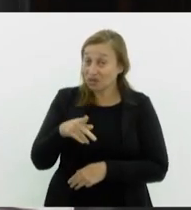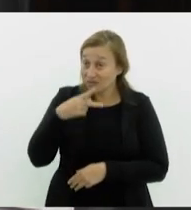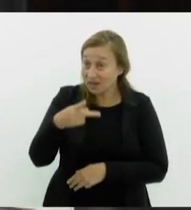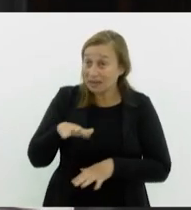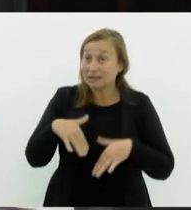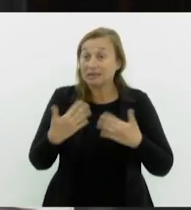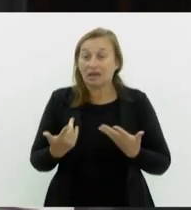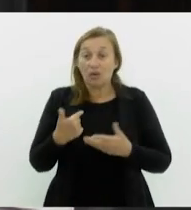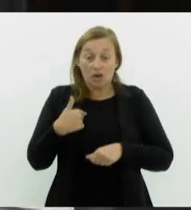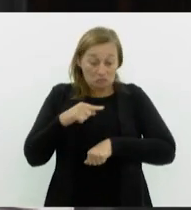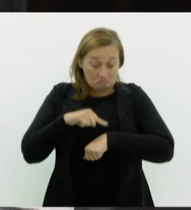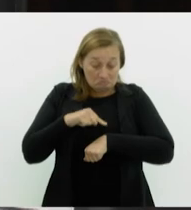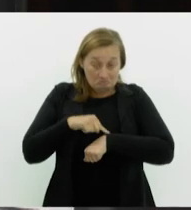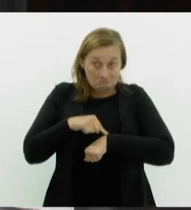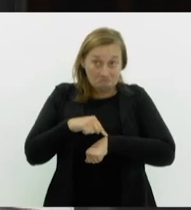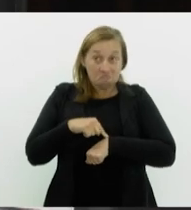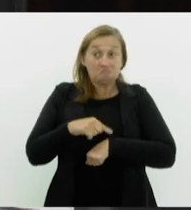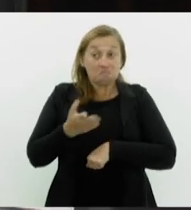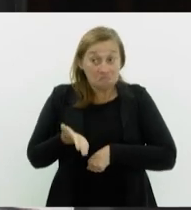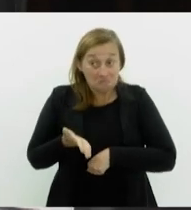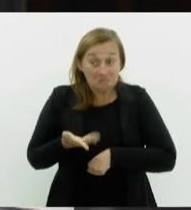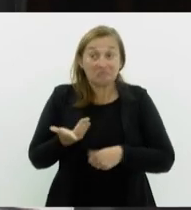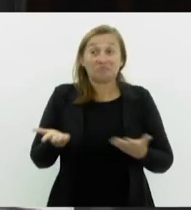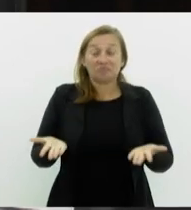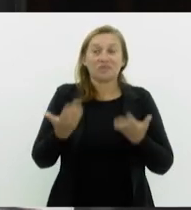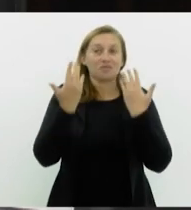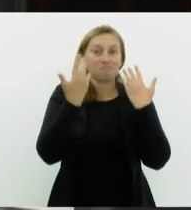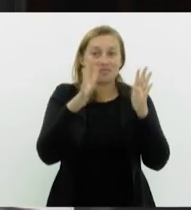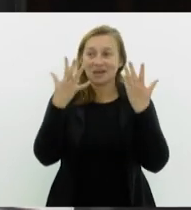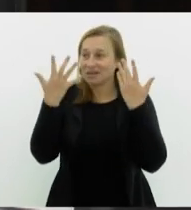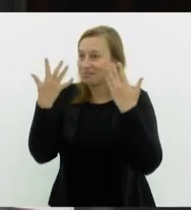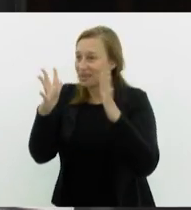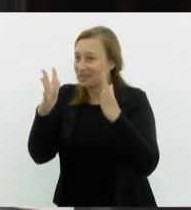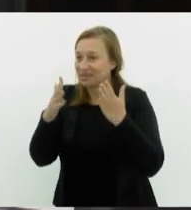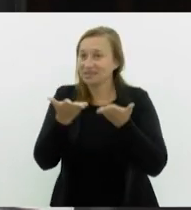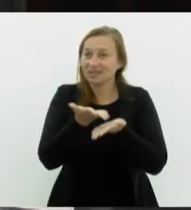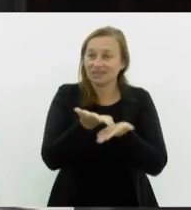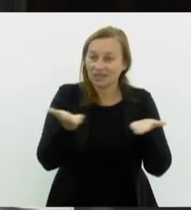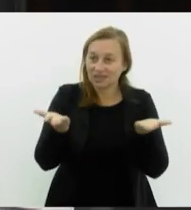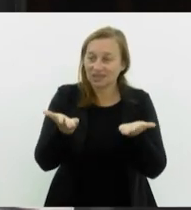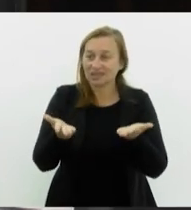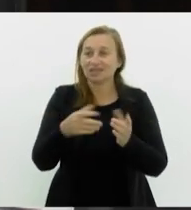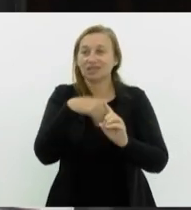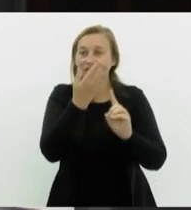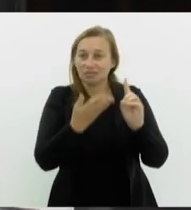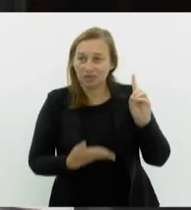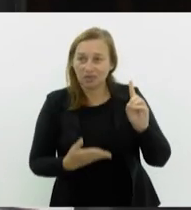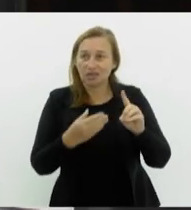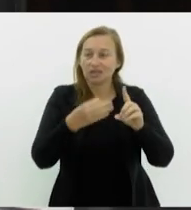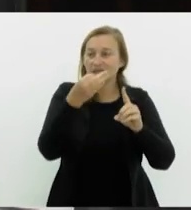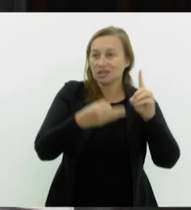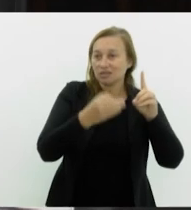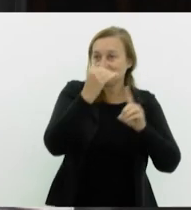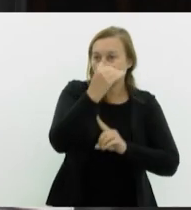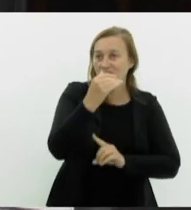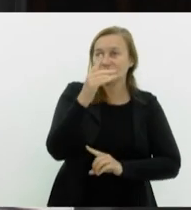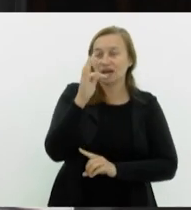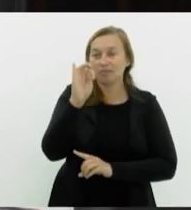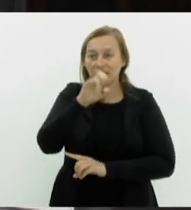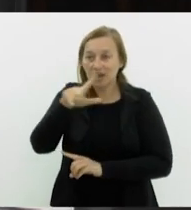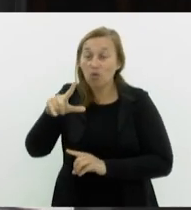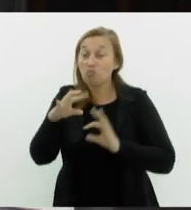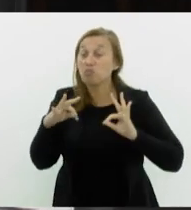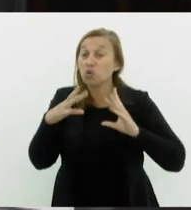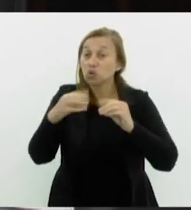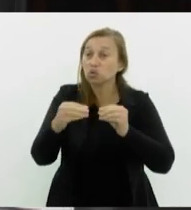e eu já esgotei muito isso. Eu parabenizo aqui o desembargador Gabriel Zéfiro por tudo